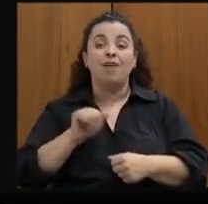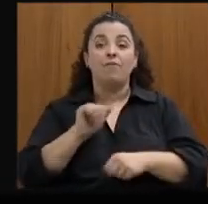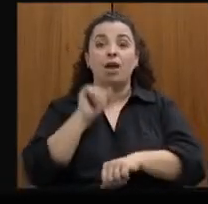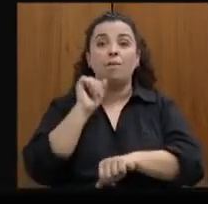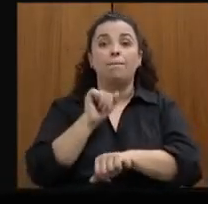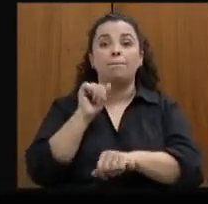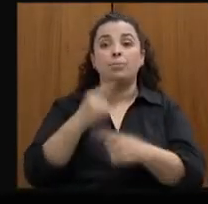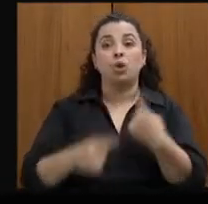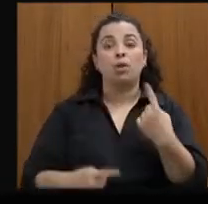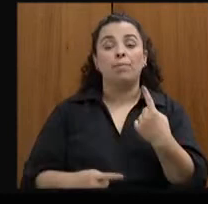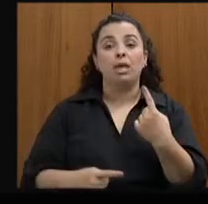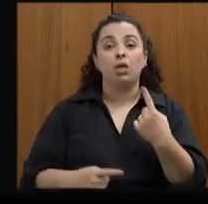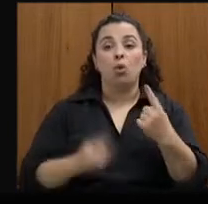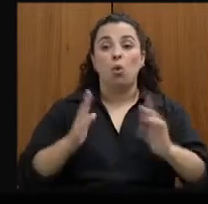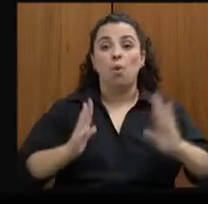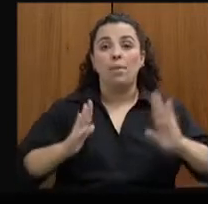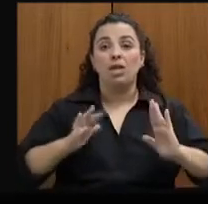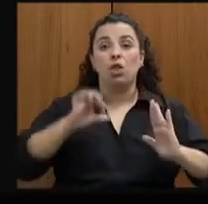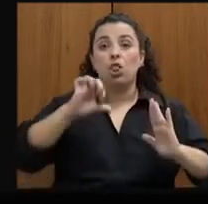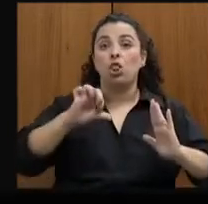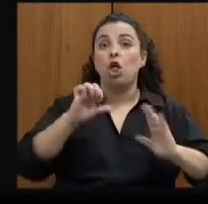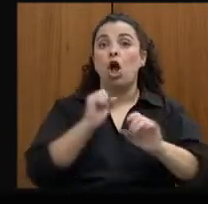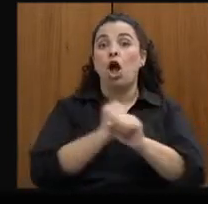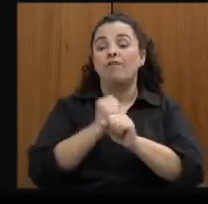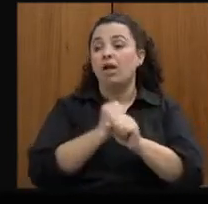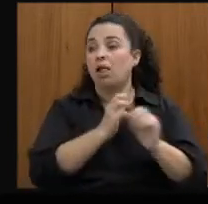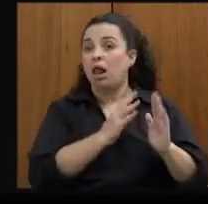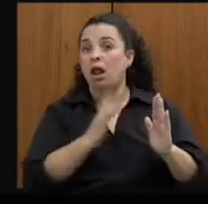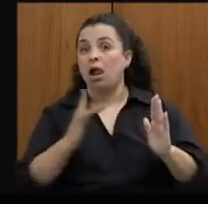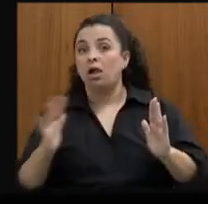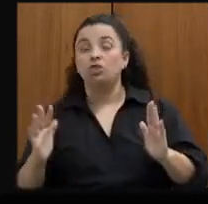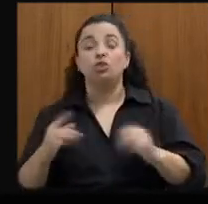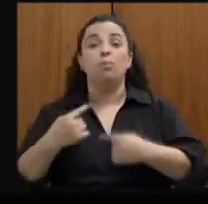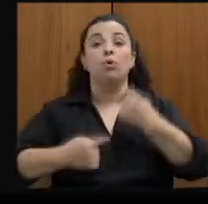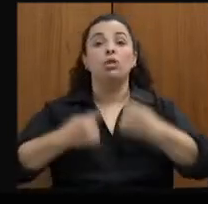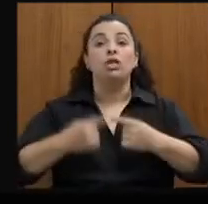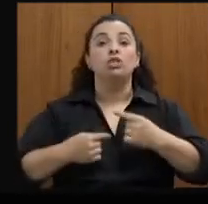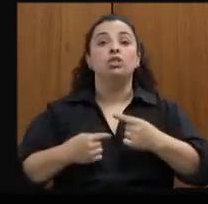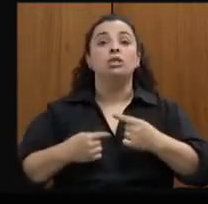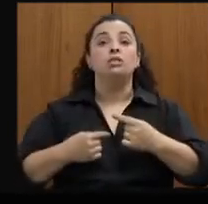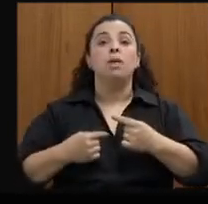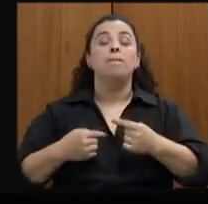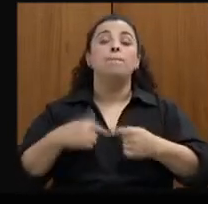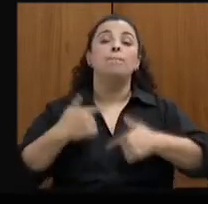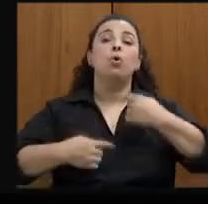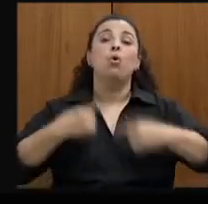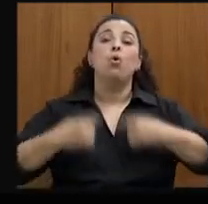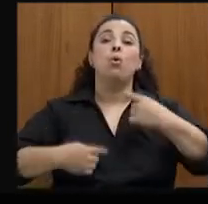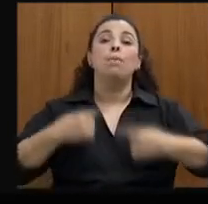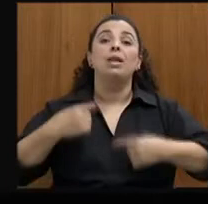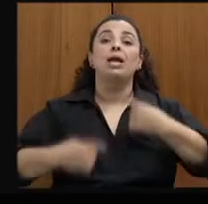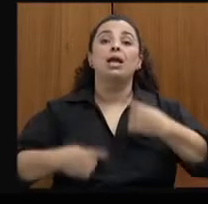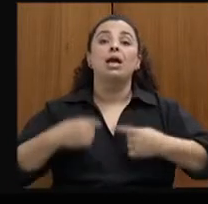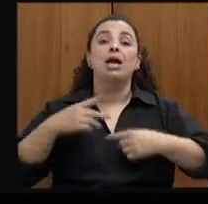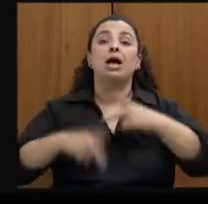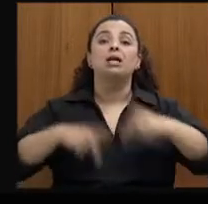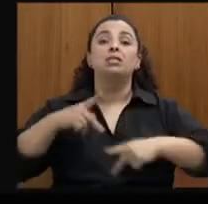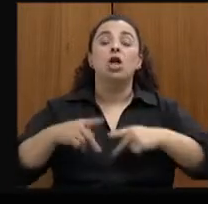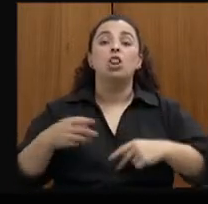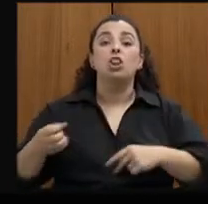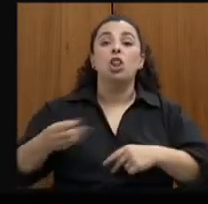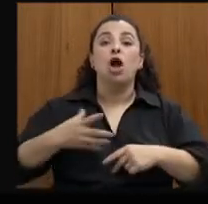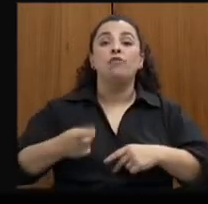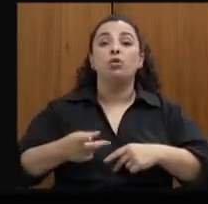9 anos de implantação de políticas públicas novas continuadas. Então, se Minas quiser ter um programa de transferência de